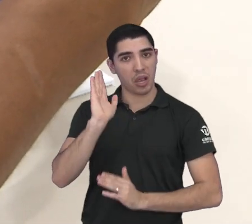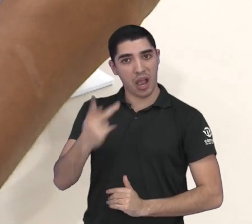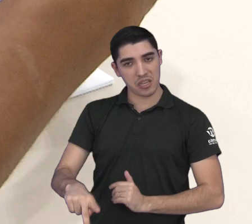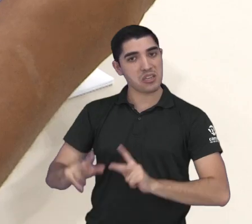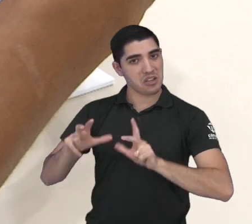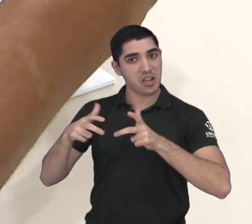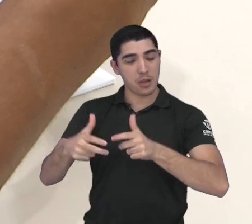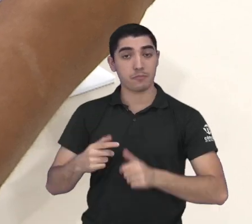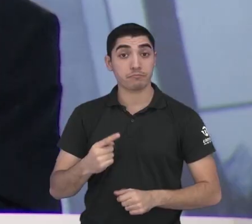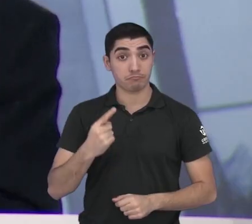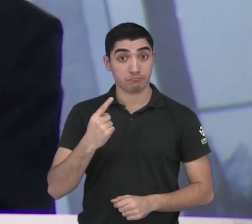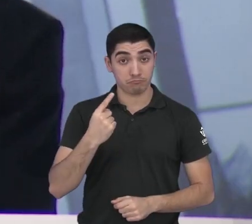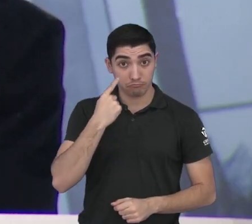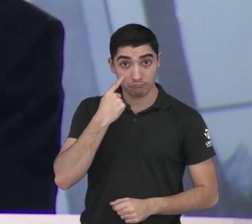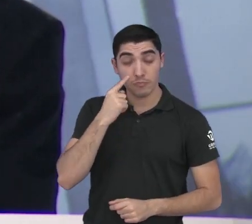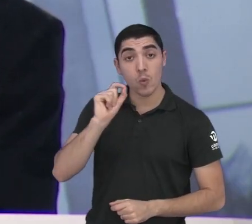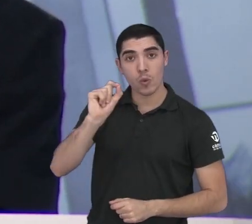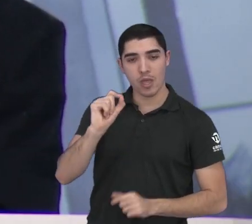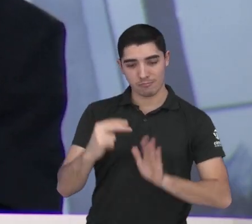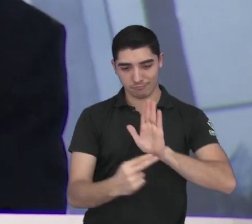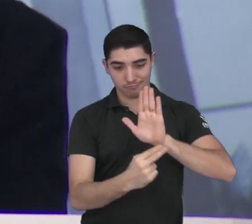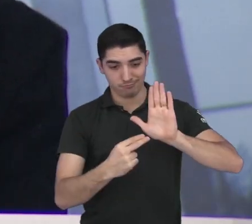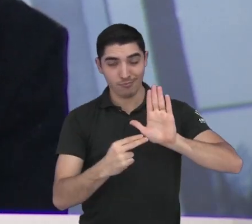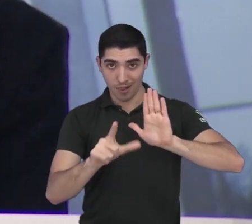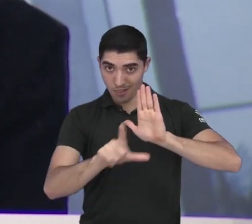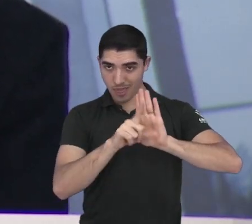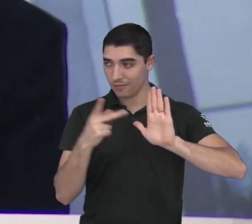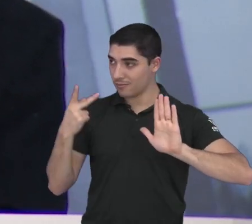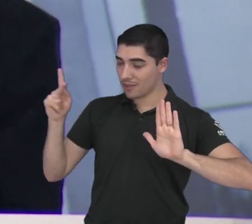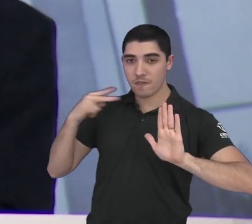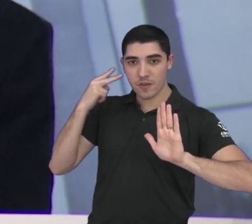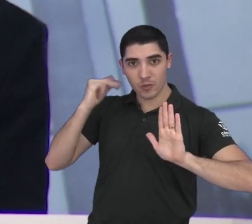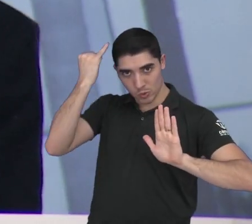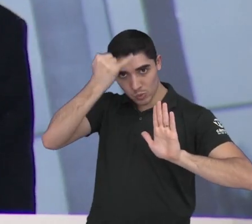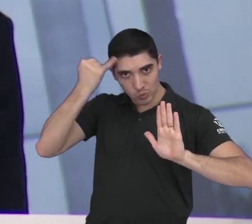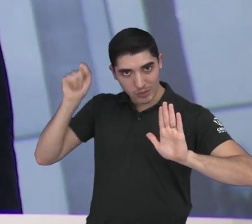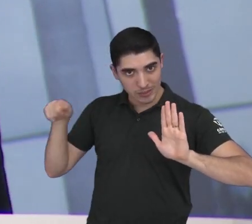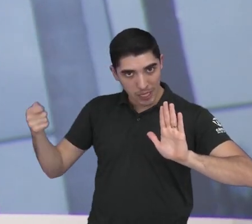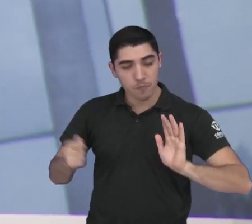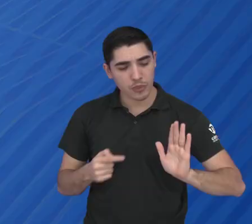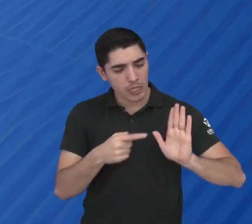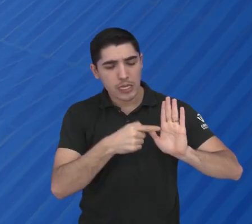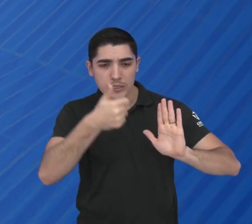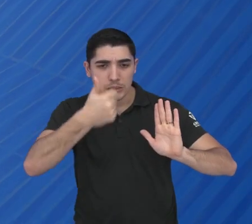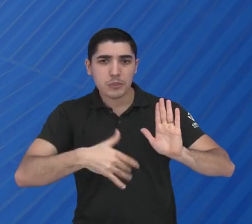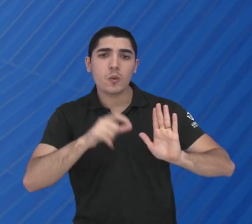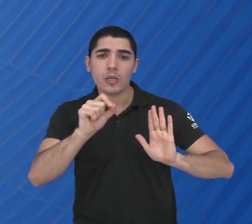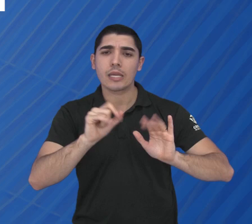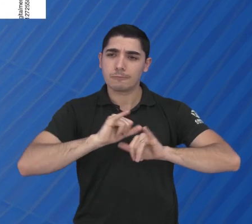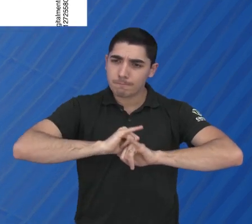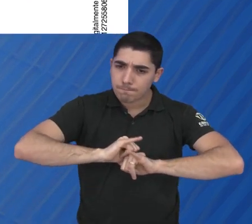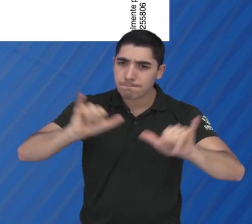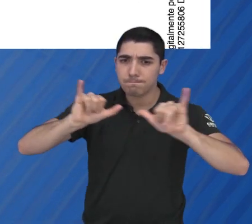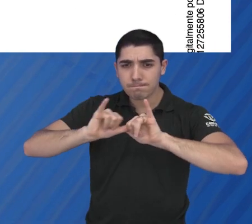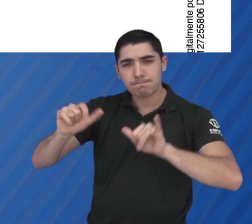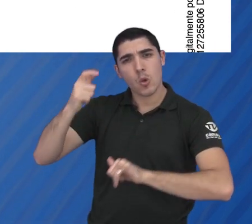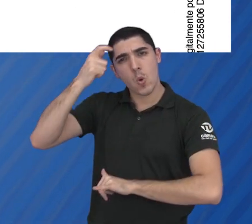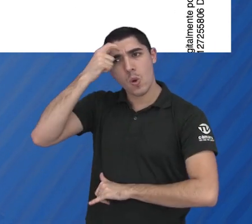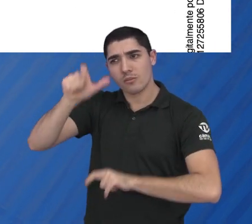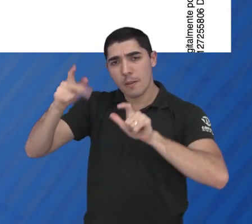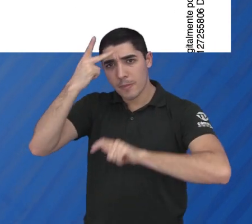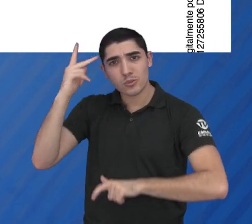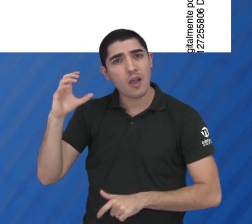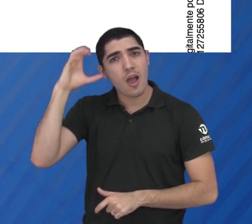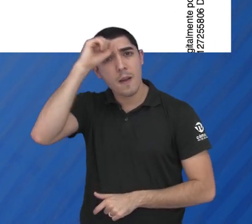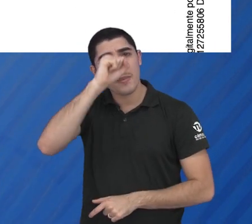pelos parlamentares. Uma delas, de autoria do vereador Dr. José Cláudio, prevê ações para conscientizar sobre